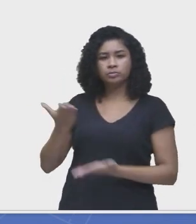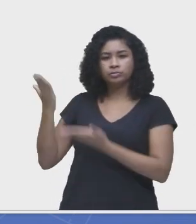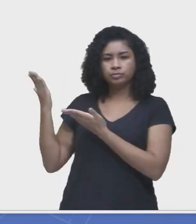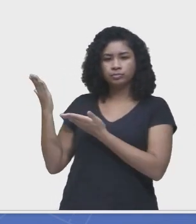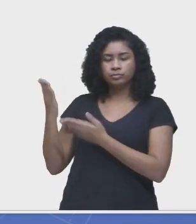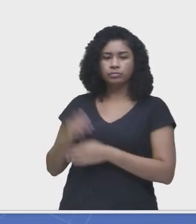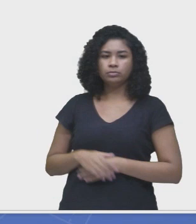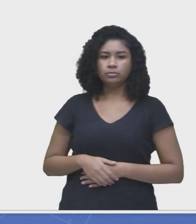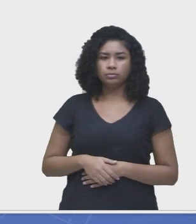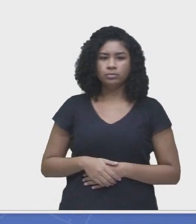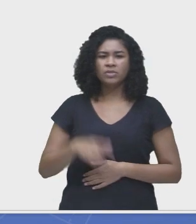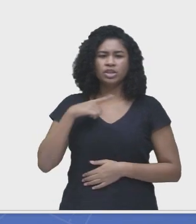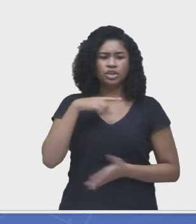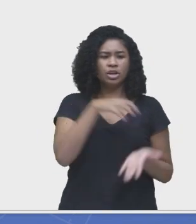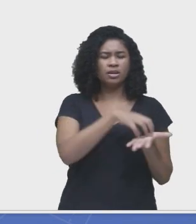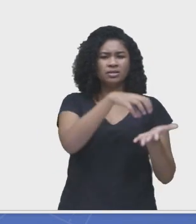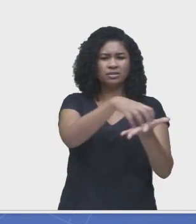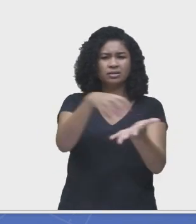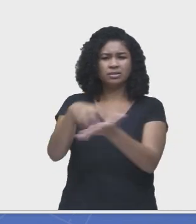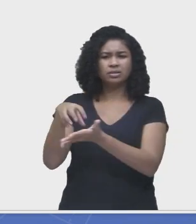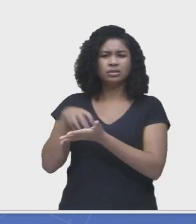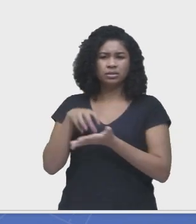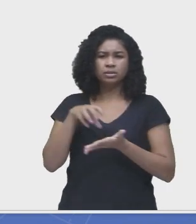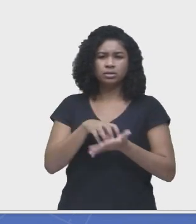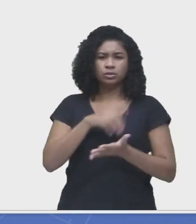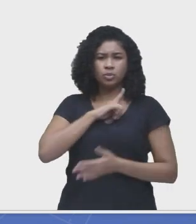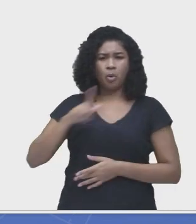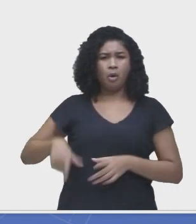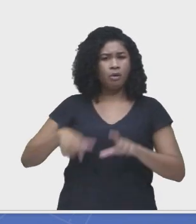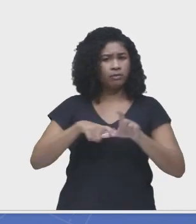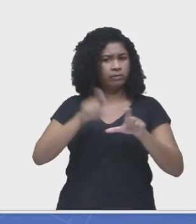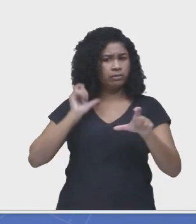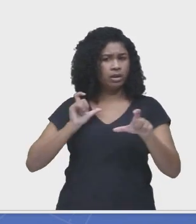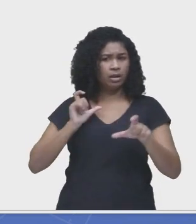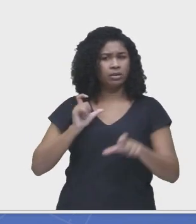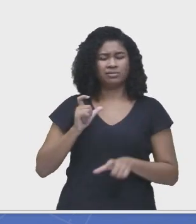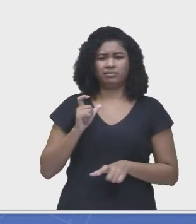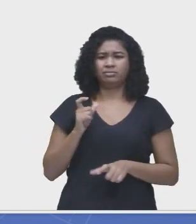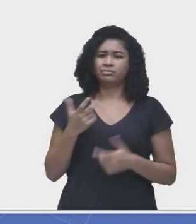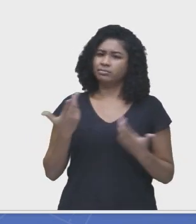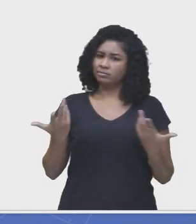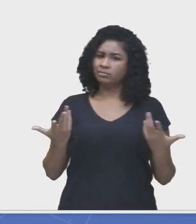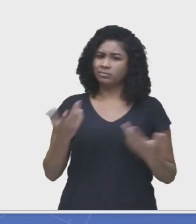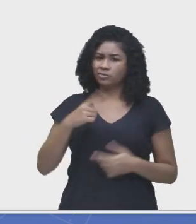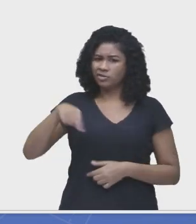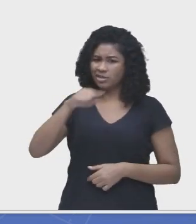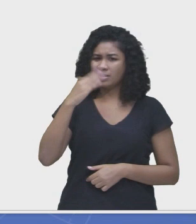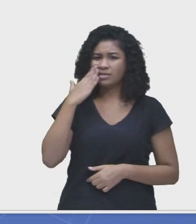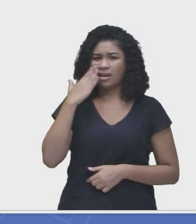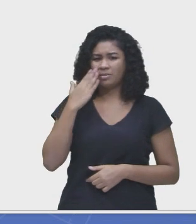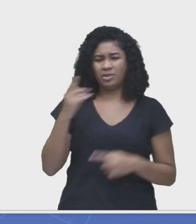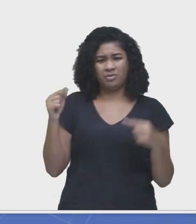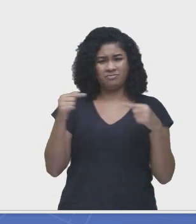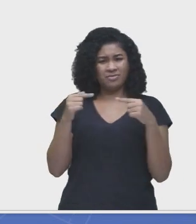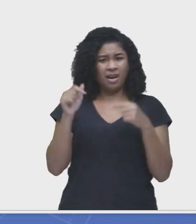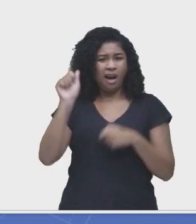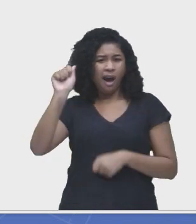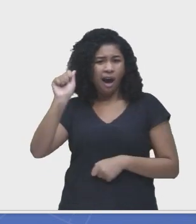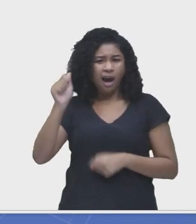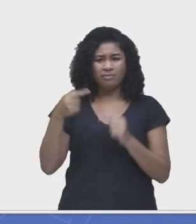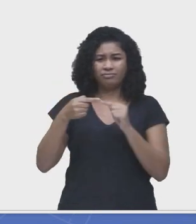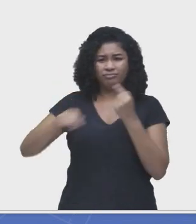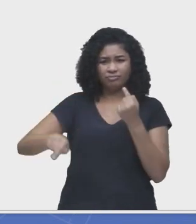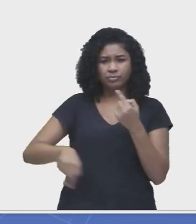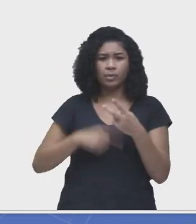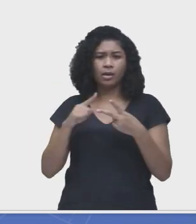que eles tinham várias cidades-estados, cada uma tomando conta de si, não é isso? E não eram monoteístas, então aí já eliminei a A e a